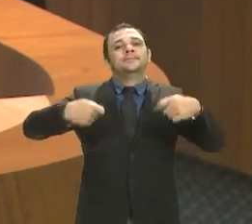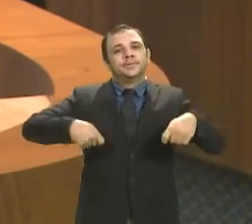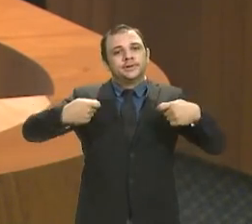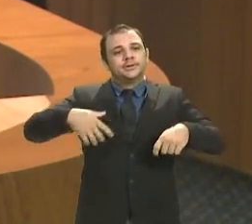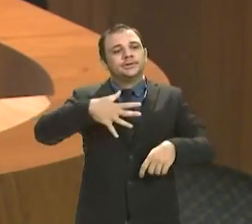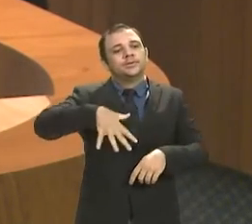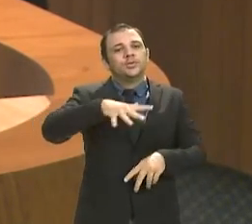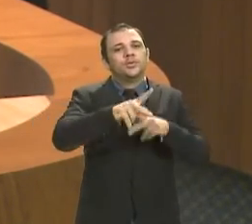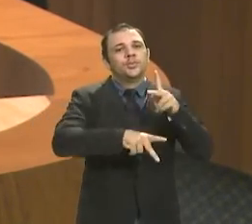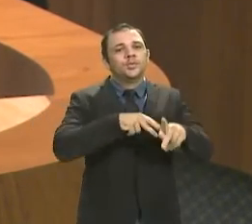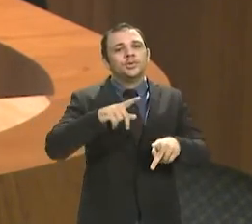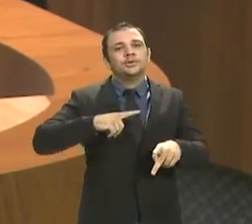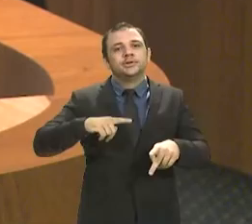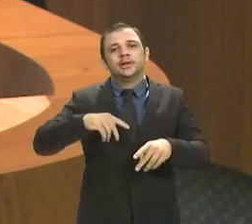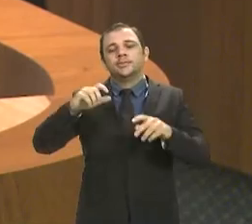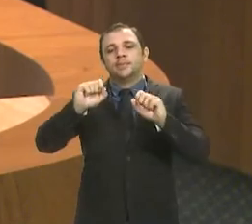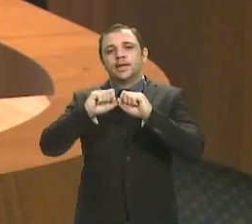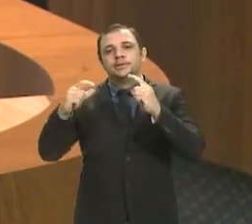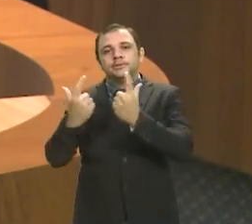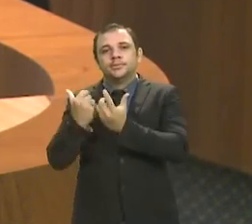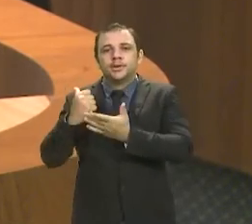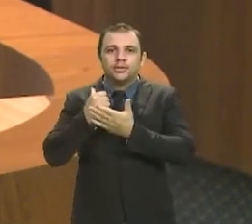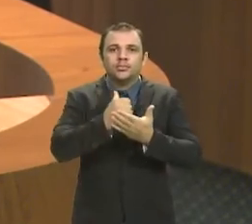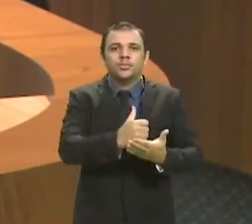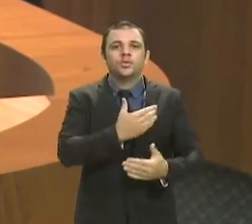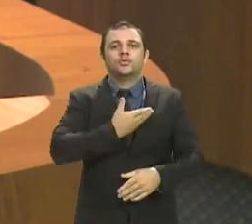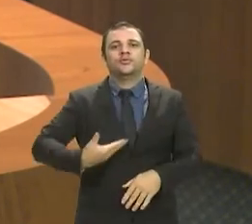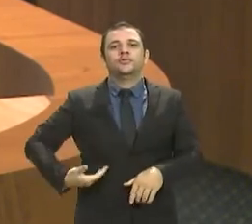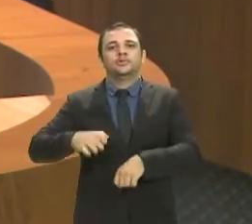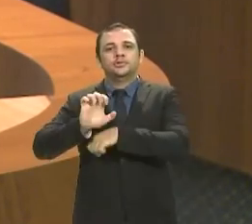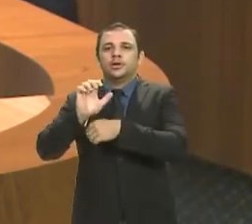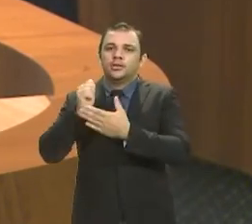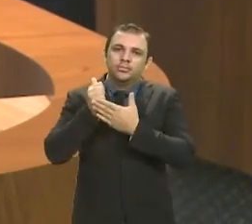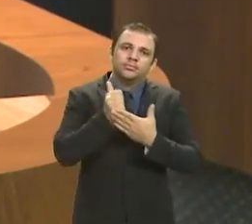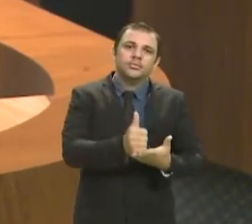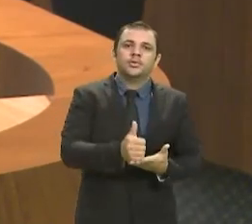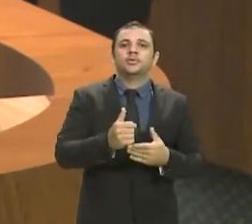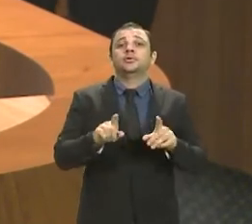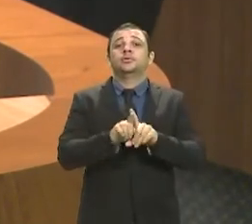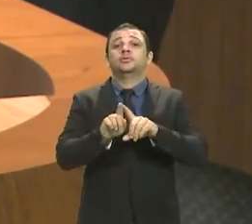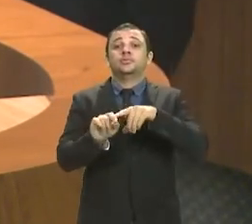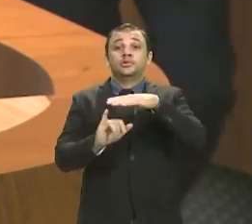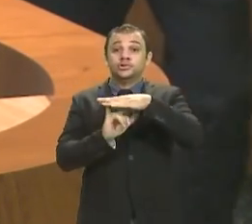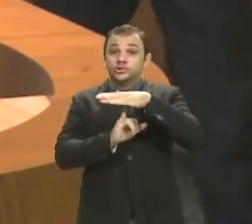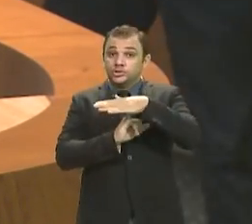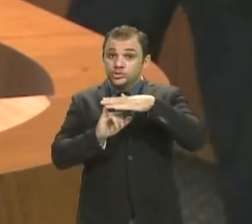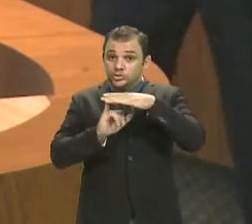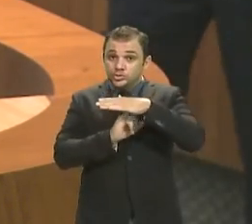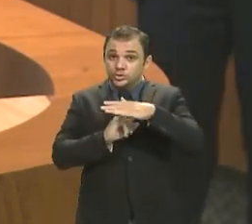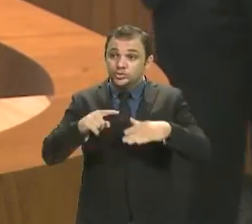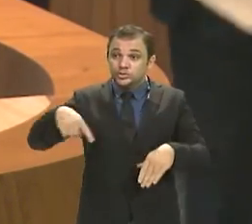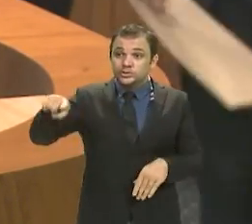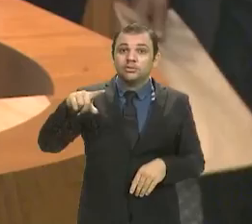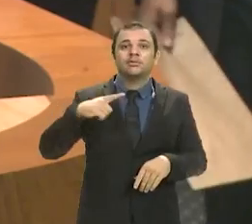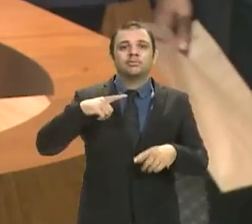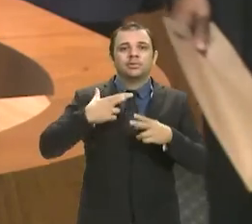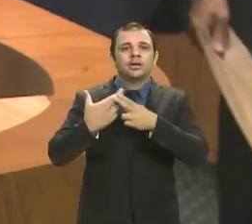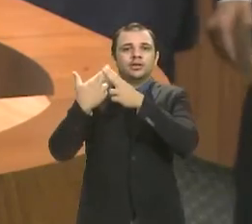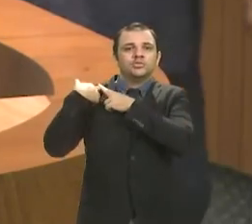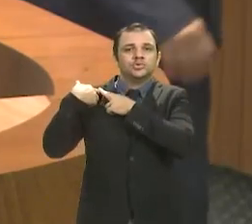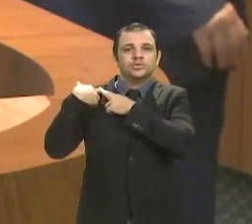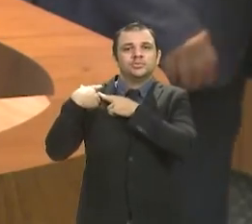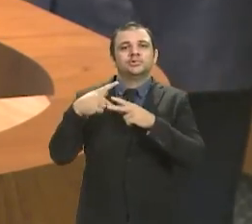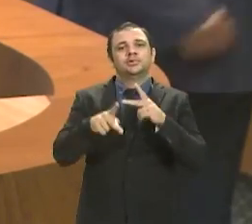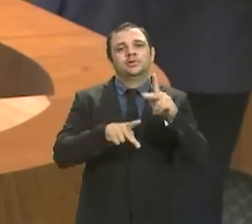da Assembleia Legislativa, ter o apoio do governo do Estado, das instituições que têm responsabilidade com o povo do Maranhão. Então, isso